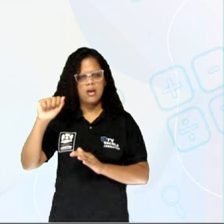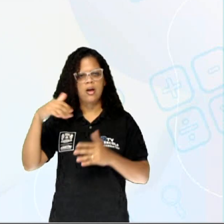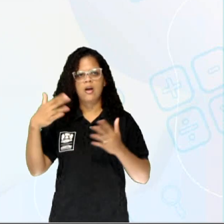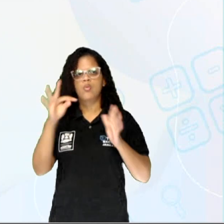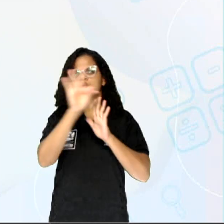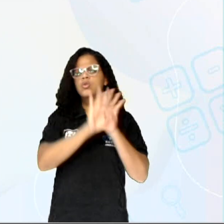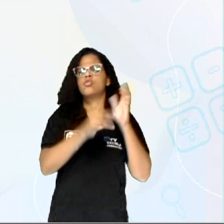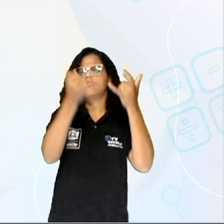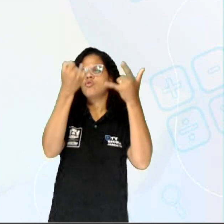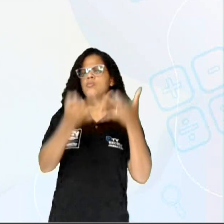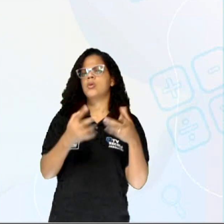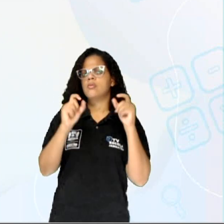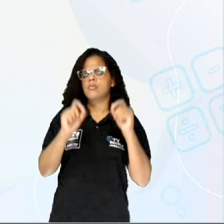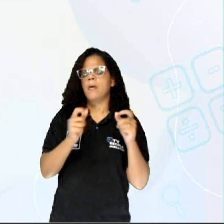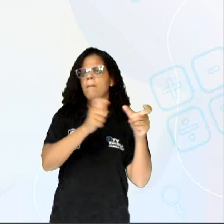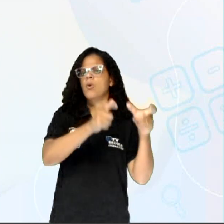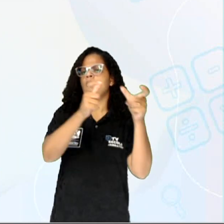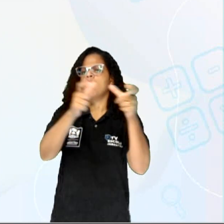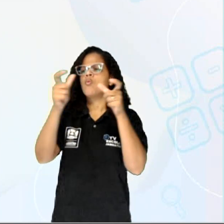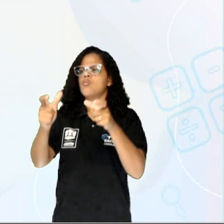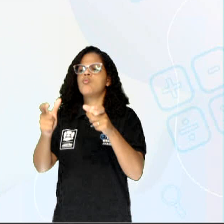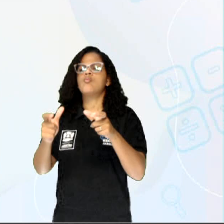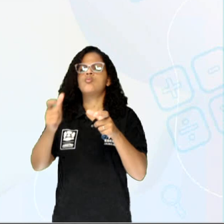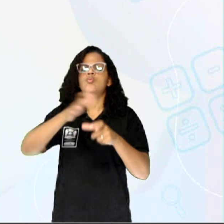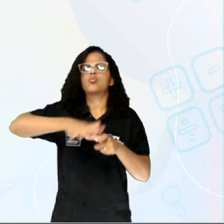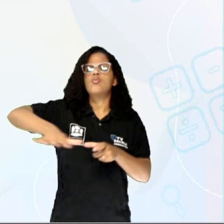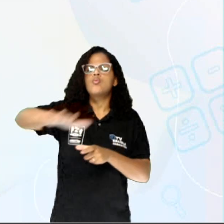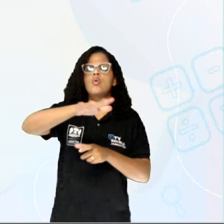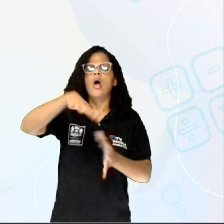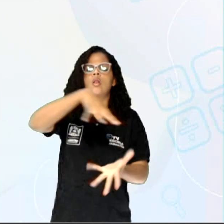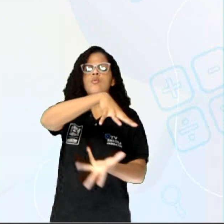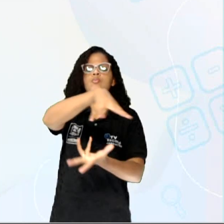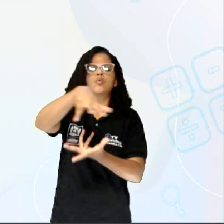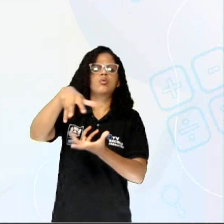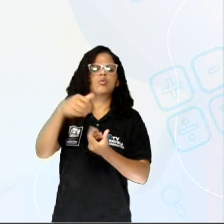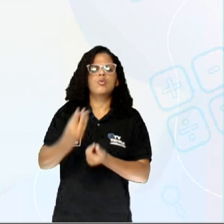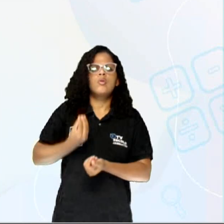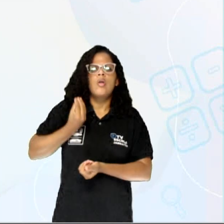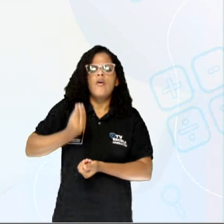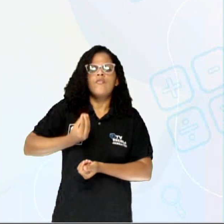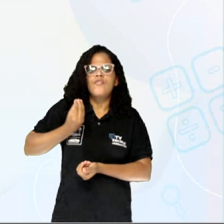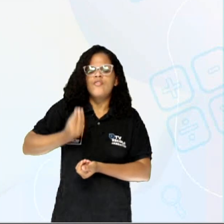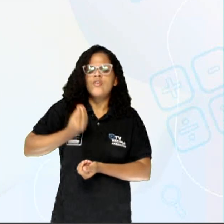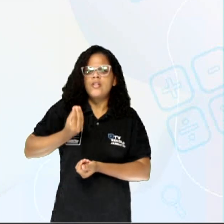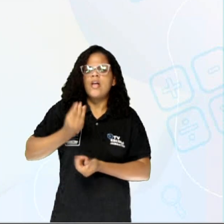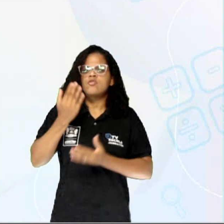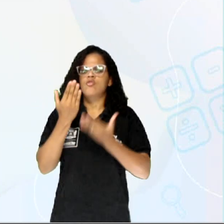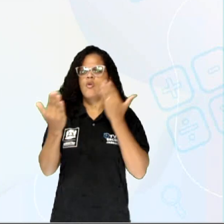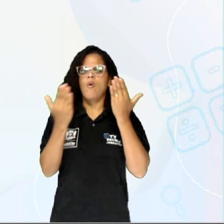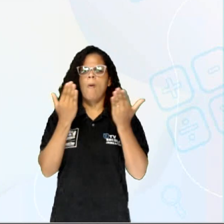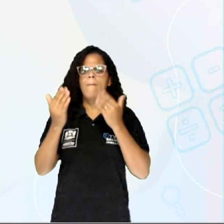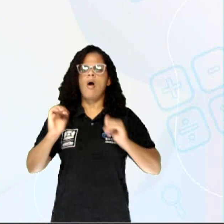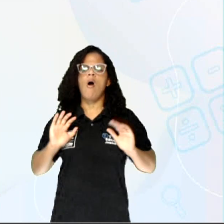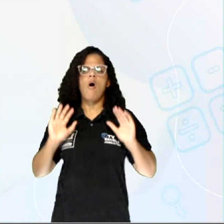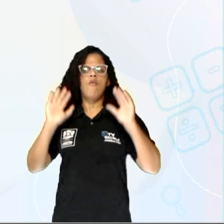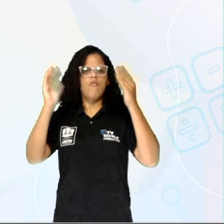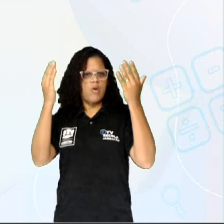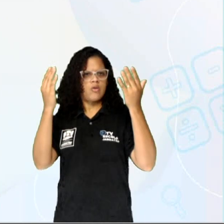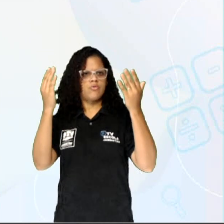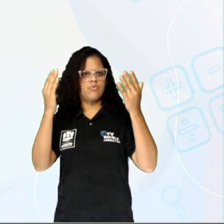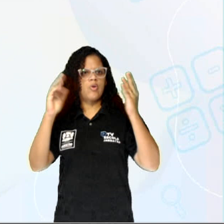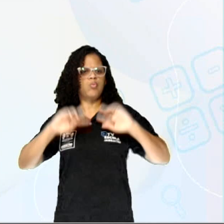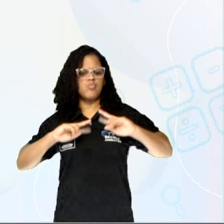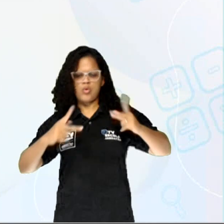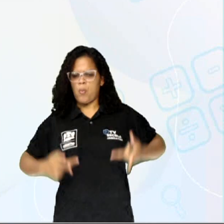procura-se algum lugar no planeta onde a vida seja uma festa, onde o homem não